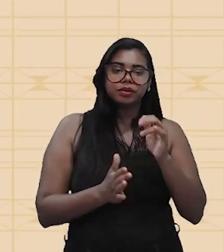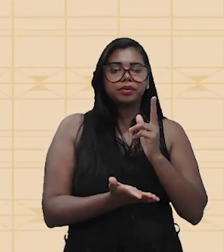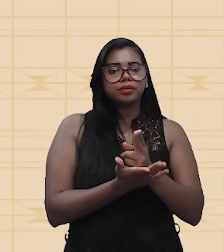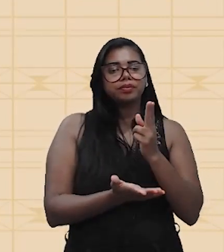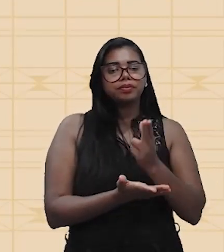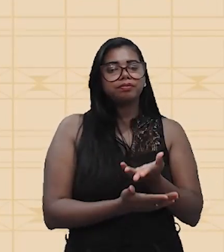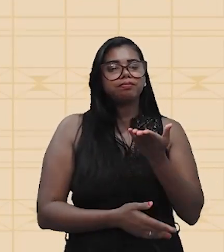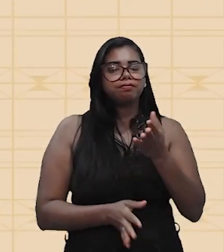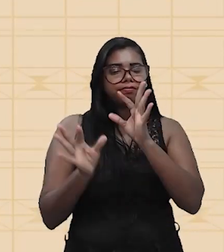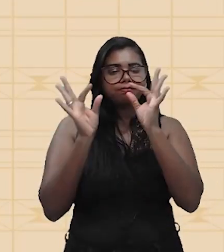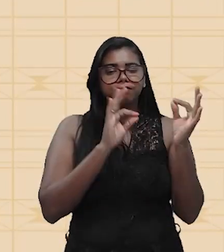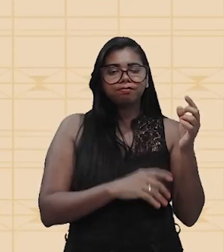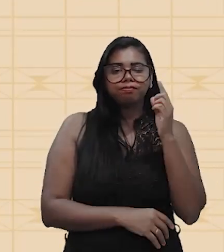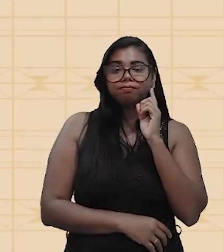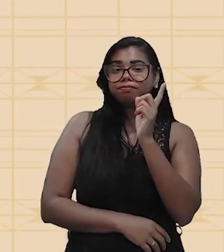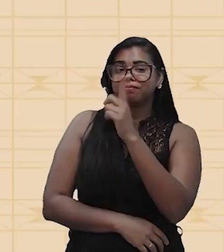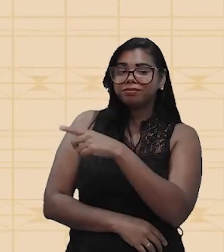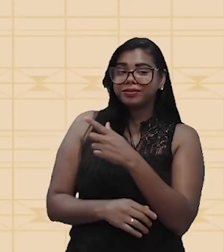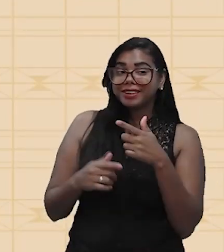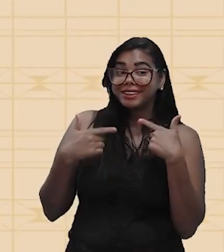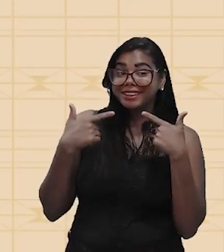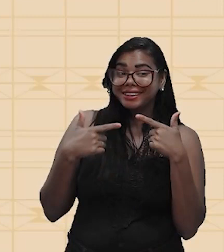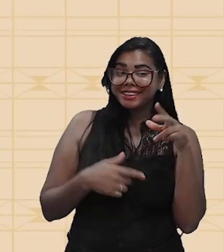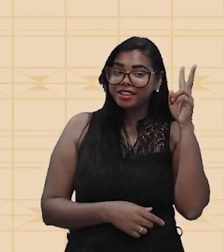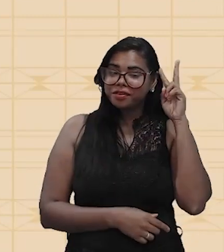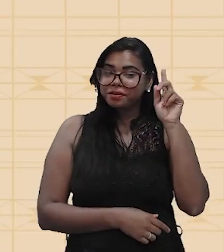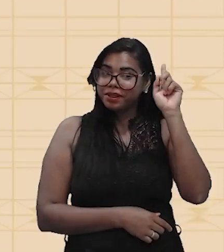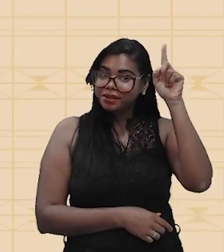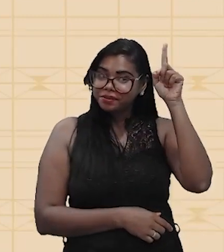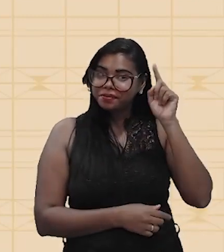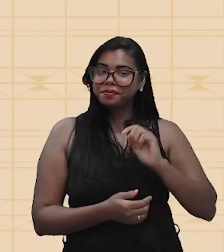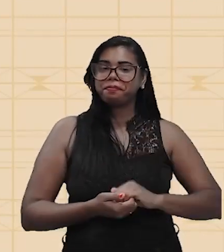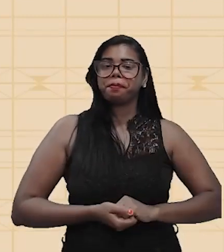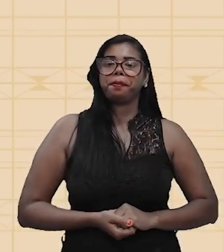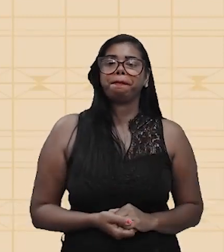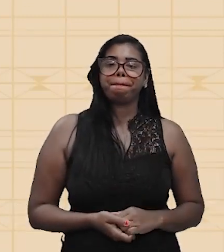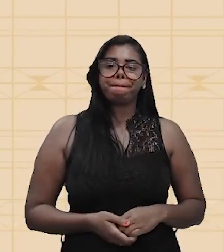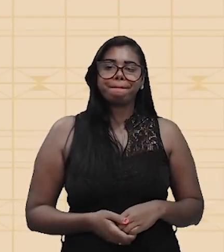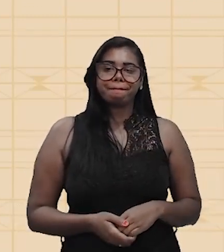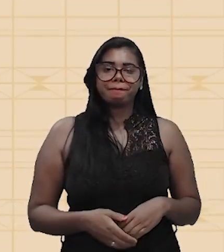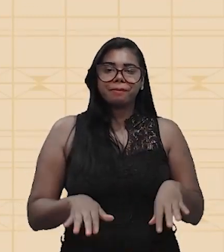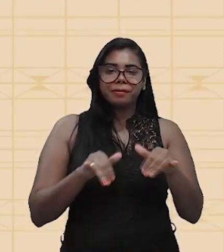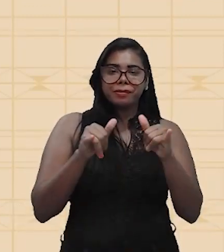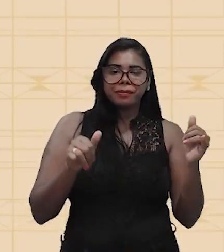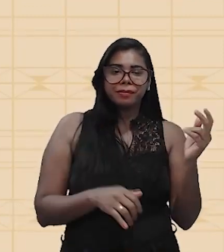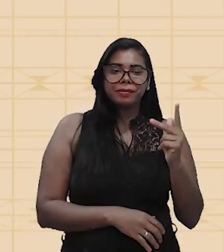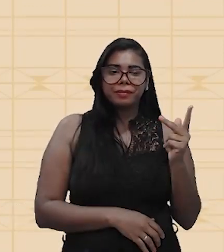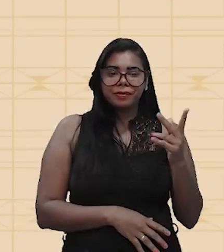ômega, você vai rir na hora da prova, belezinha? Ele diz que a corrente é 4 e ele pede para calcular a